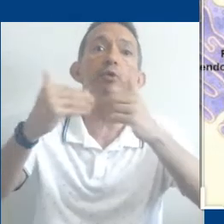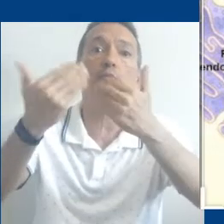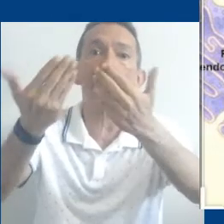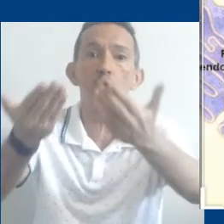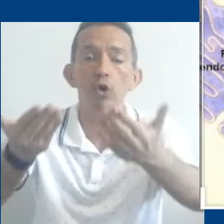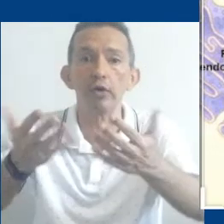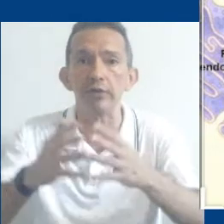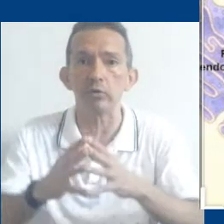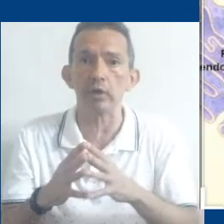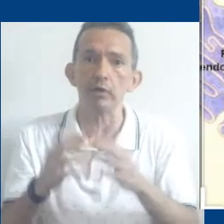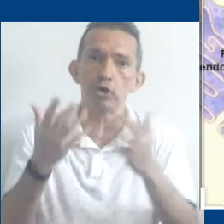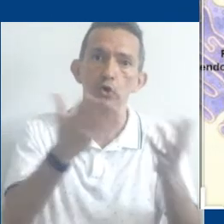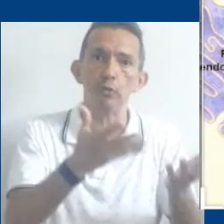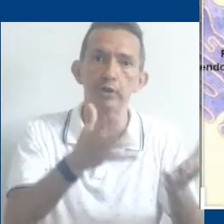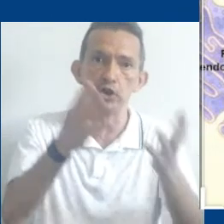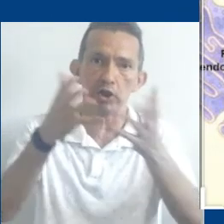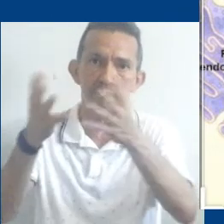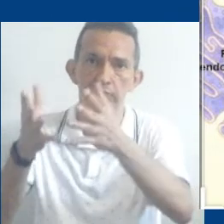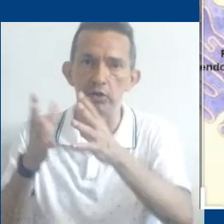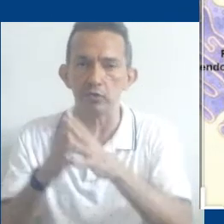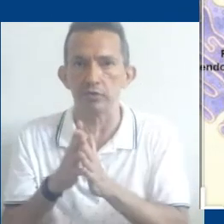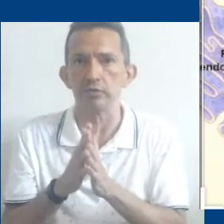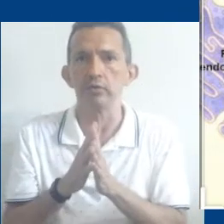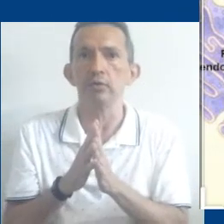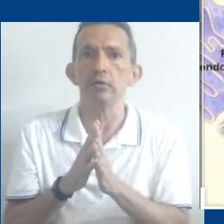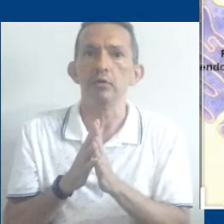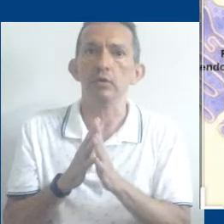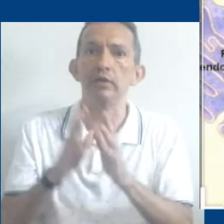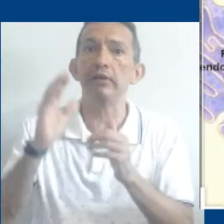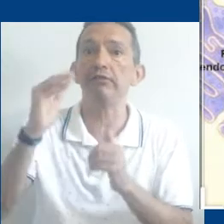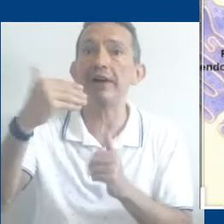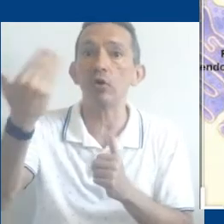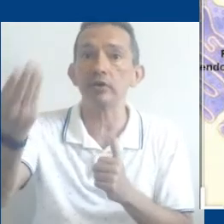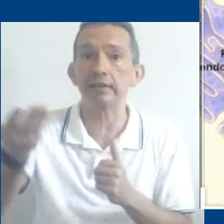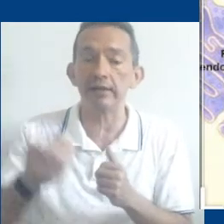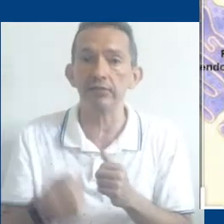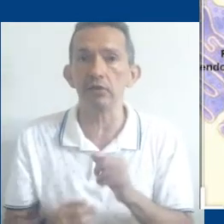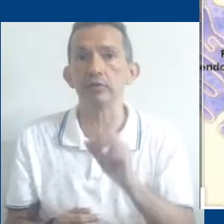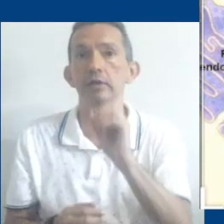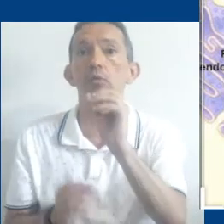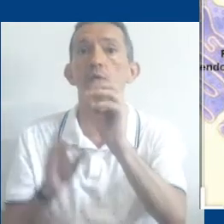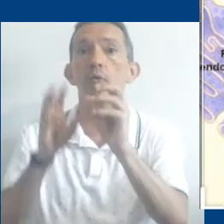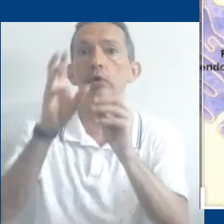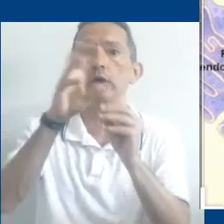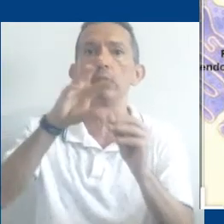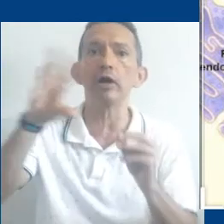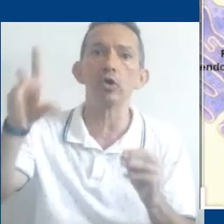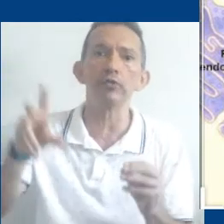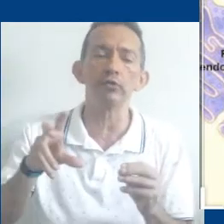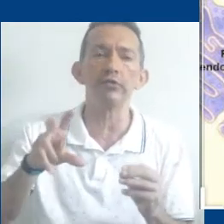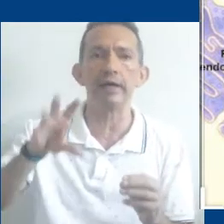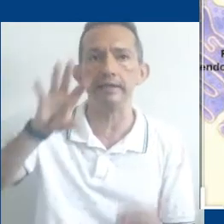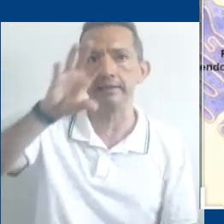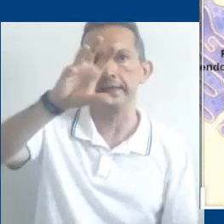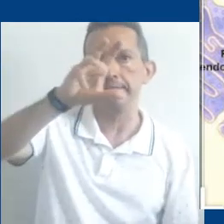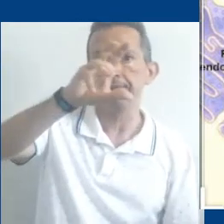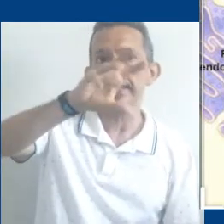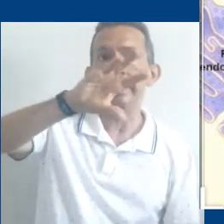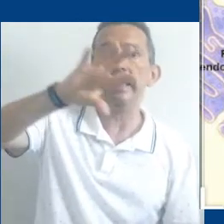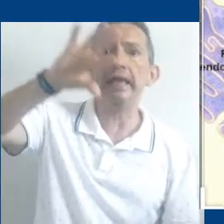exemplo, feito por um macrófago, que é um anticorpo que digere vírus, que vai fagocitar vírus, então o que o macrófago